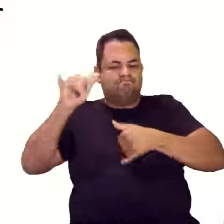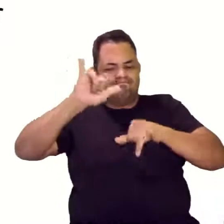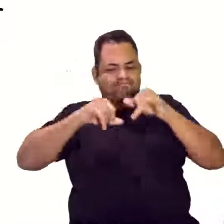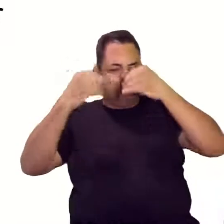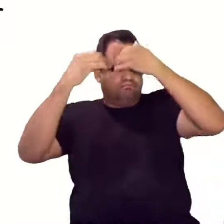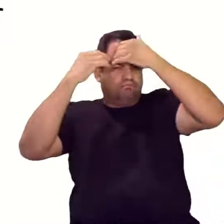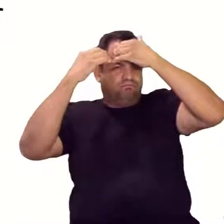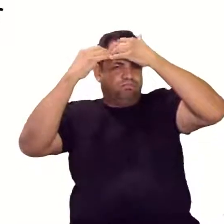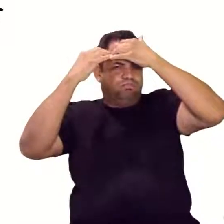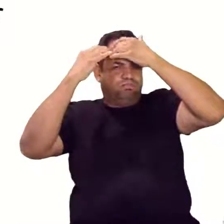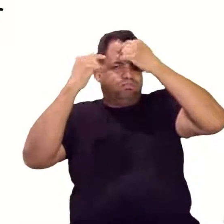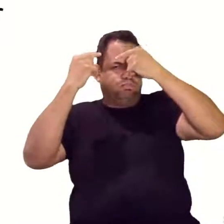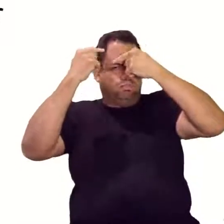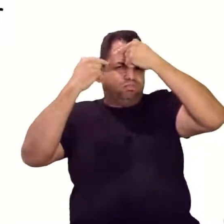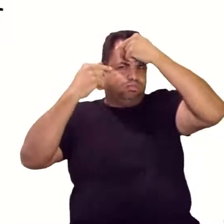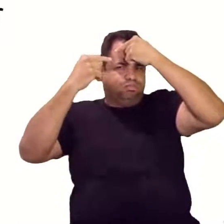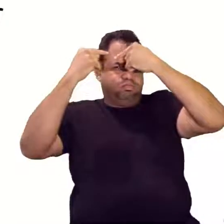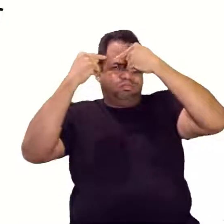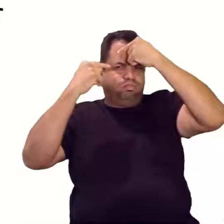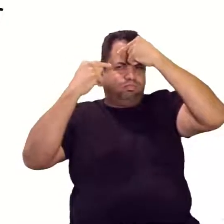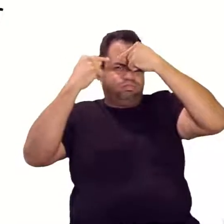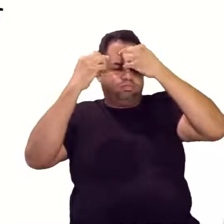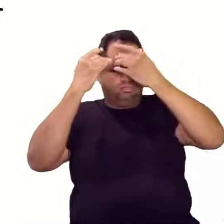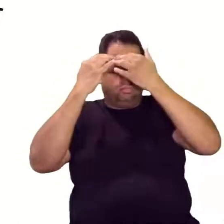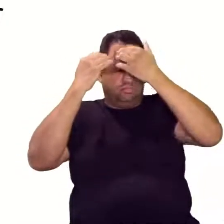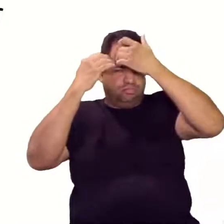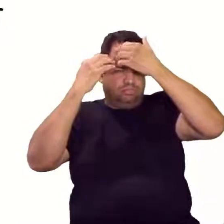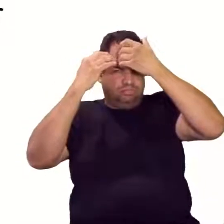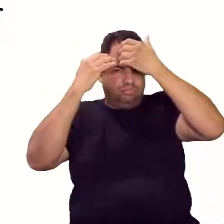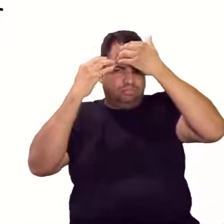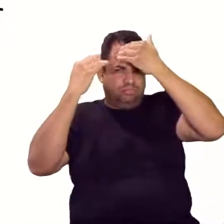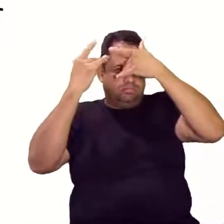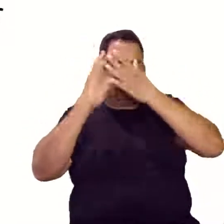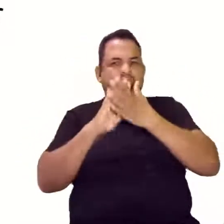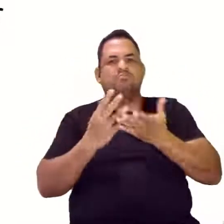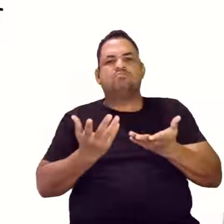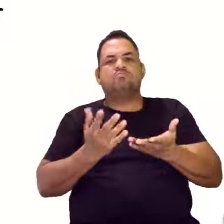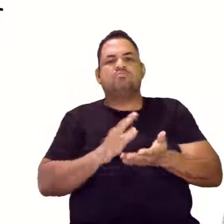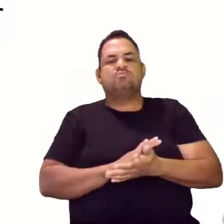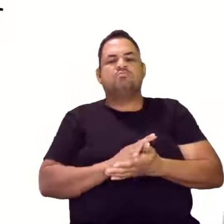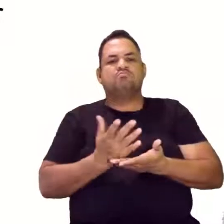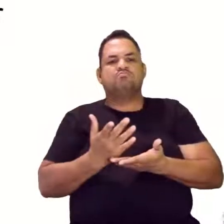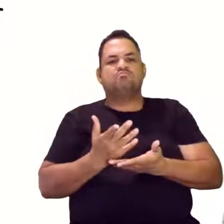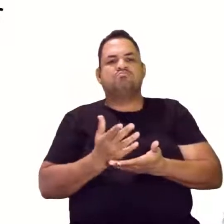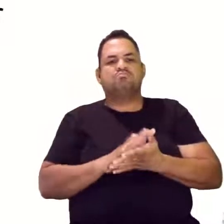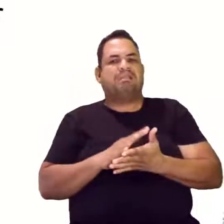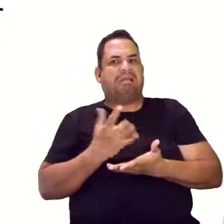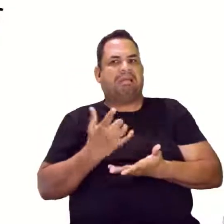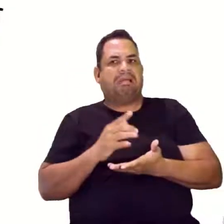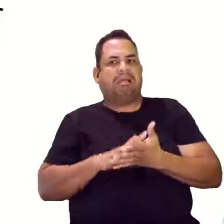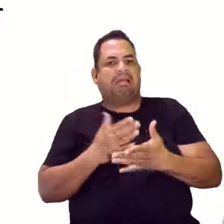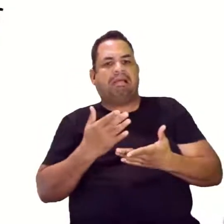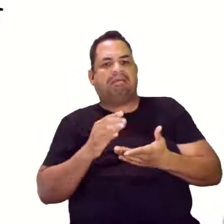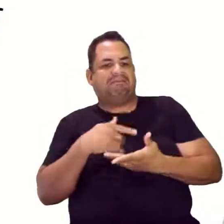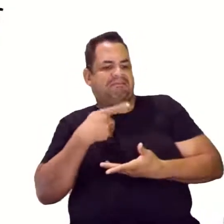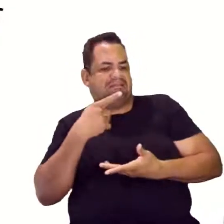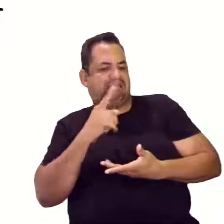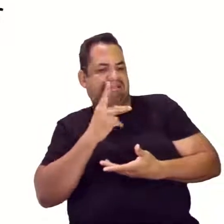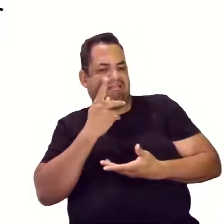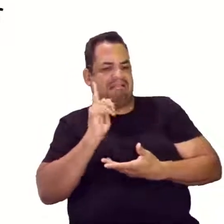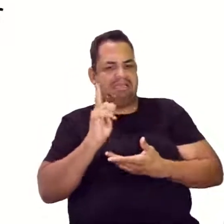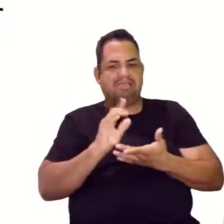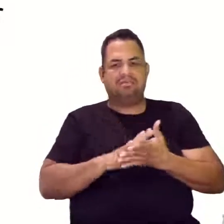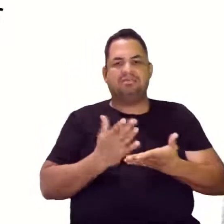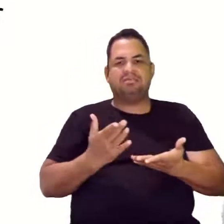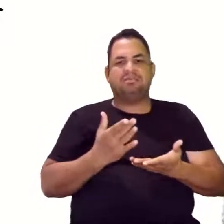cerebral. Os neurônios... Assunto atual também, né? Assunto atual e que não pode ser tratado como frescura. Tá com frescura.